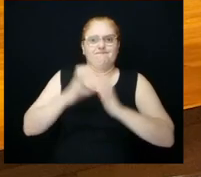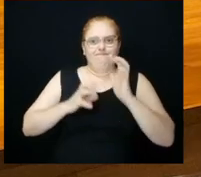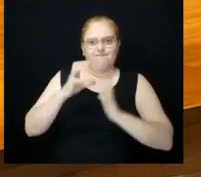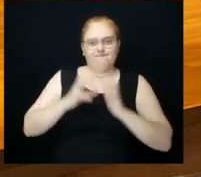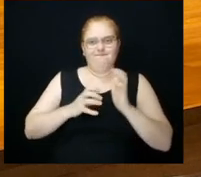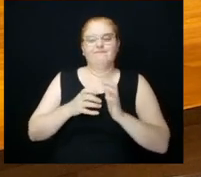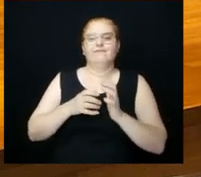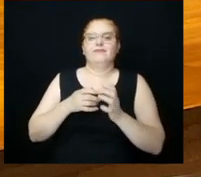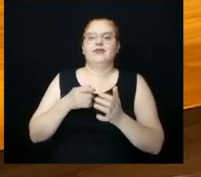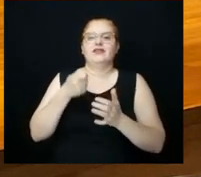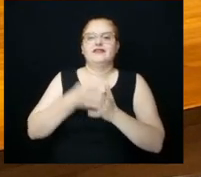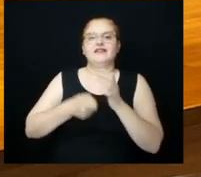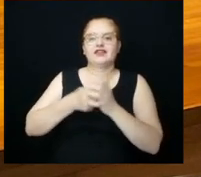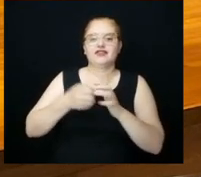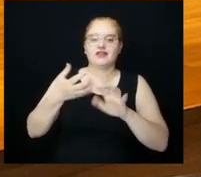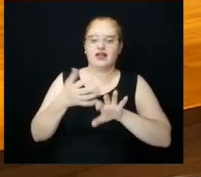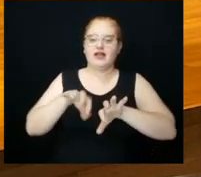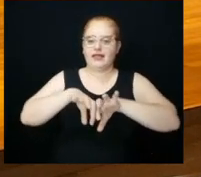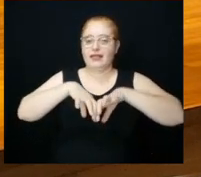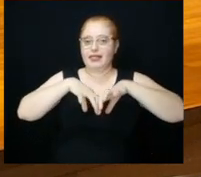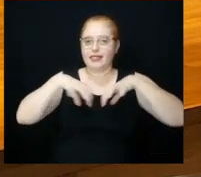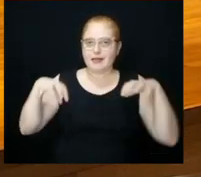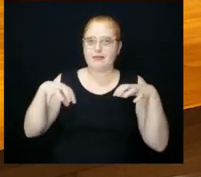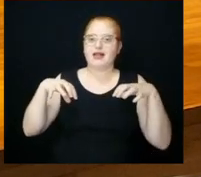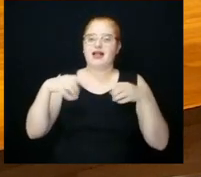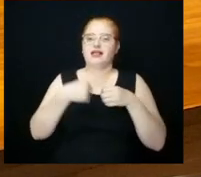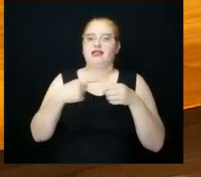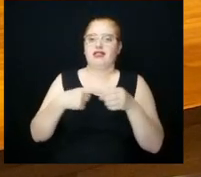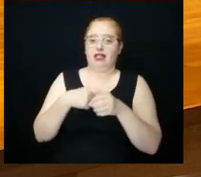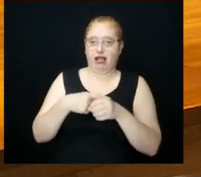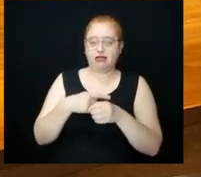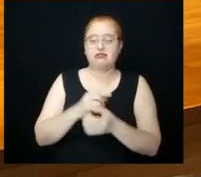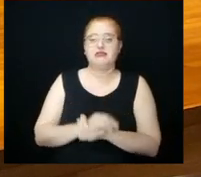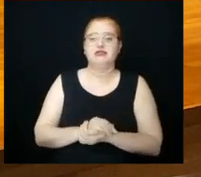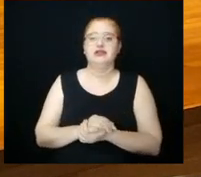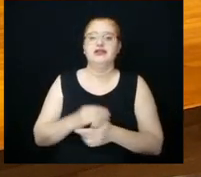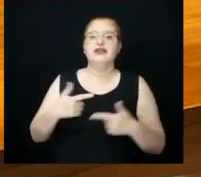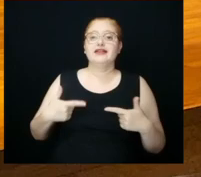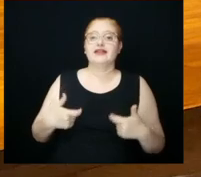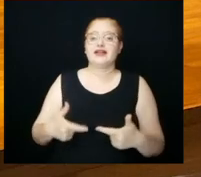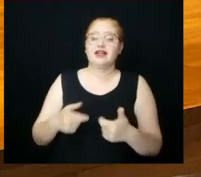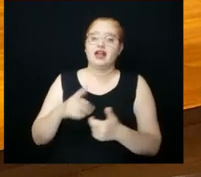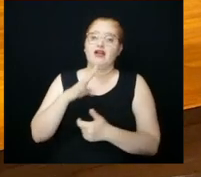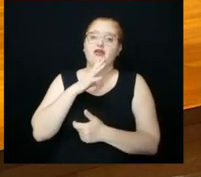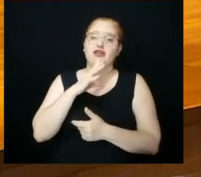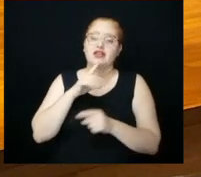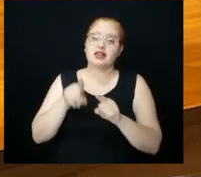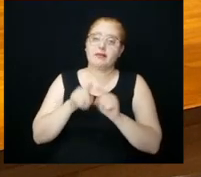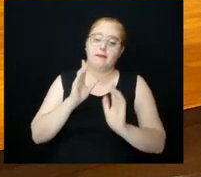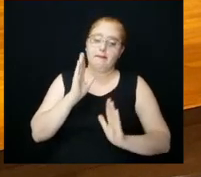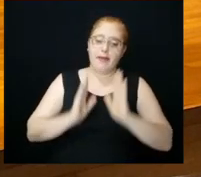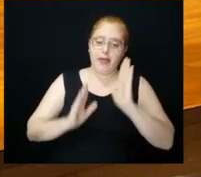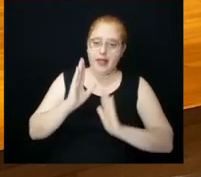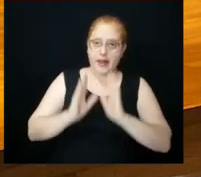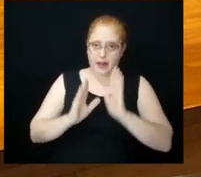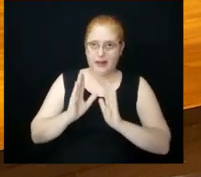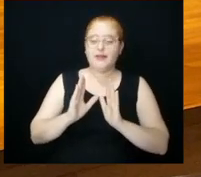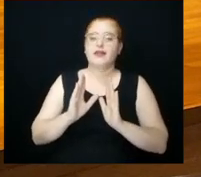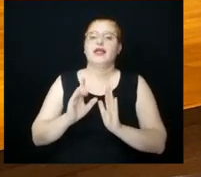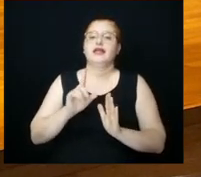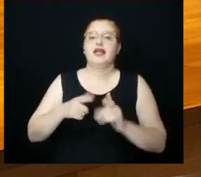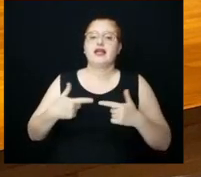uma tentativa de separar províncias. E que a guerra ficou conhecida também naquele período como Guerra do